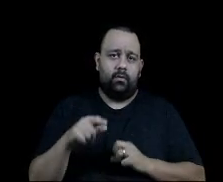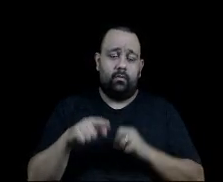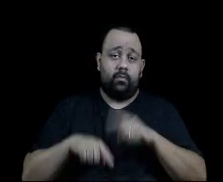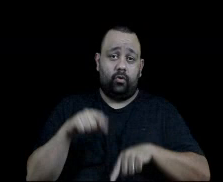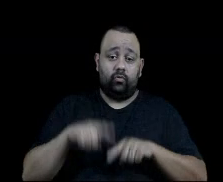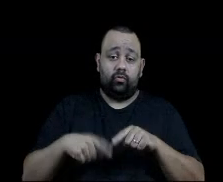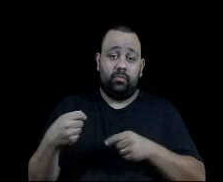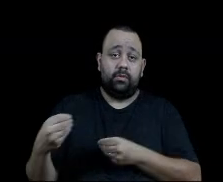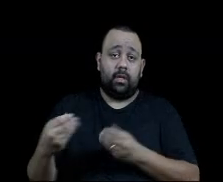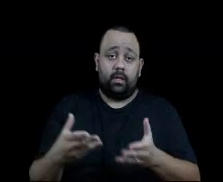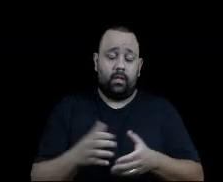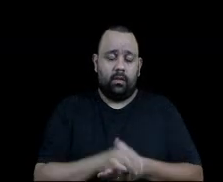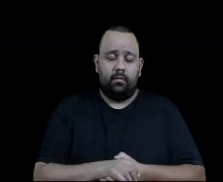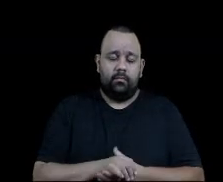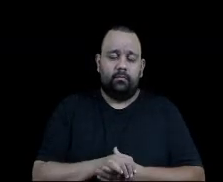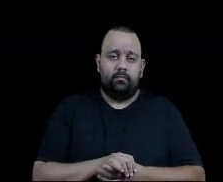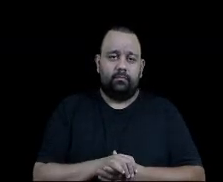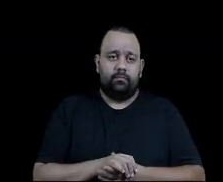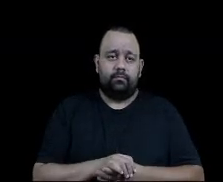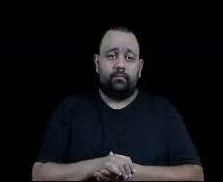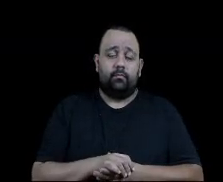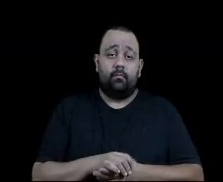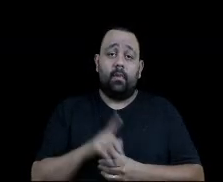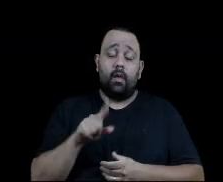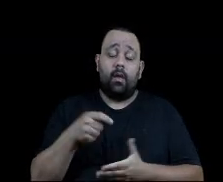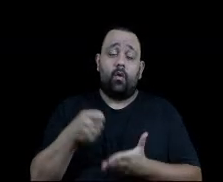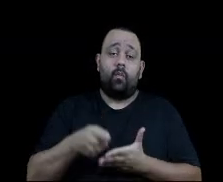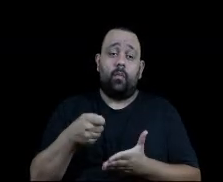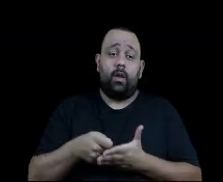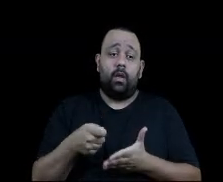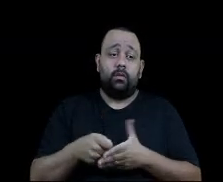ser realizada, um produto que precisa ser entregue. Então,